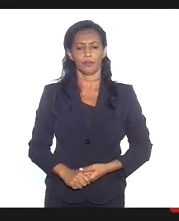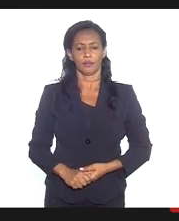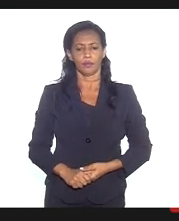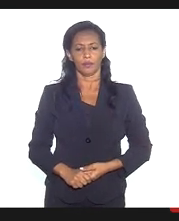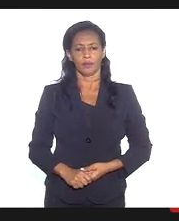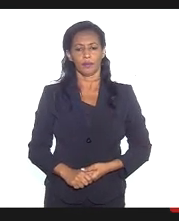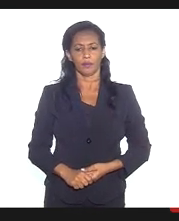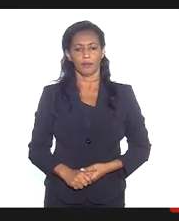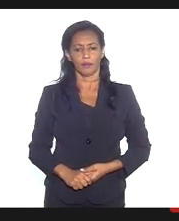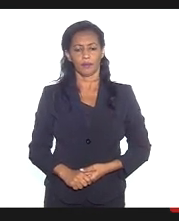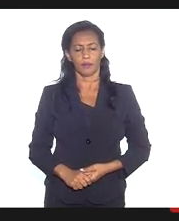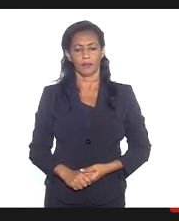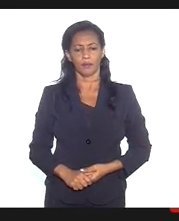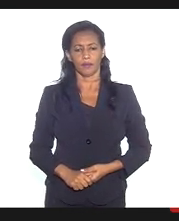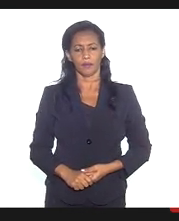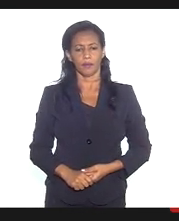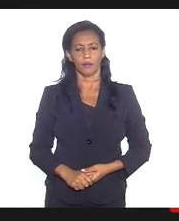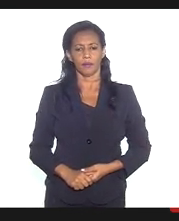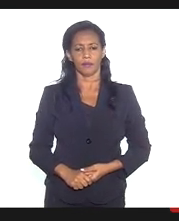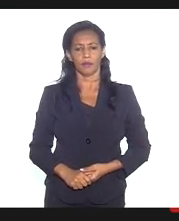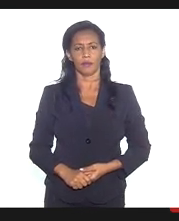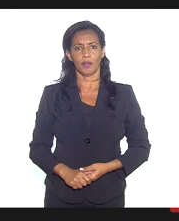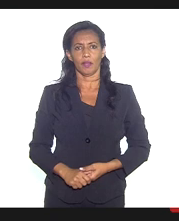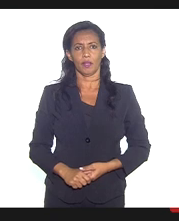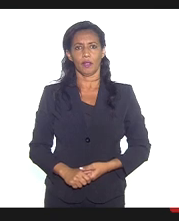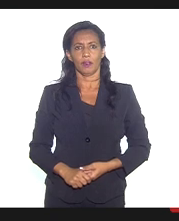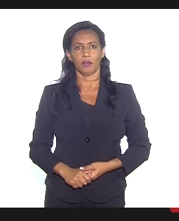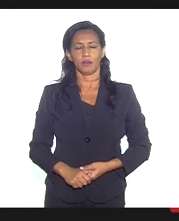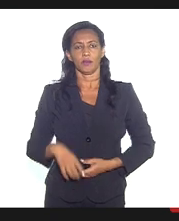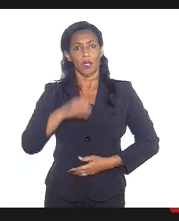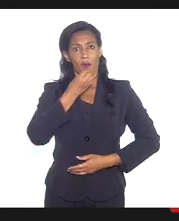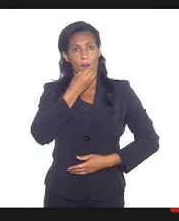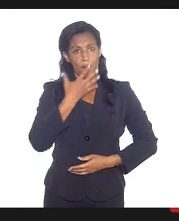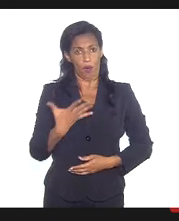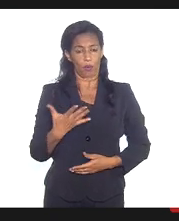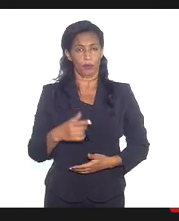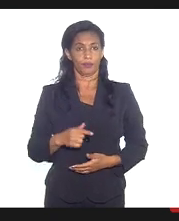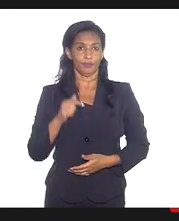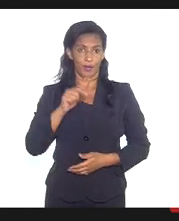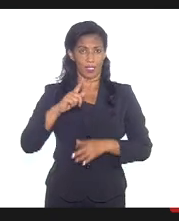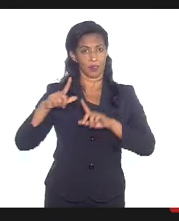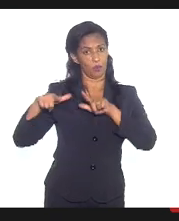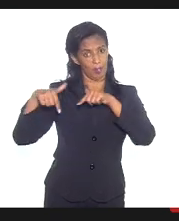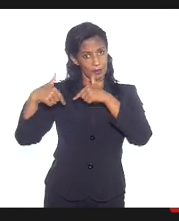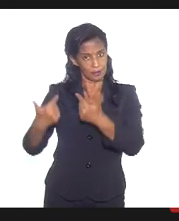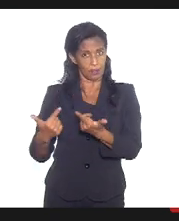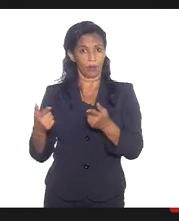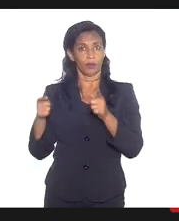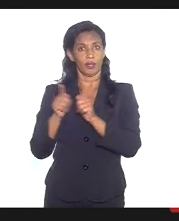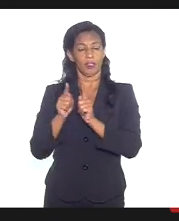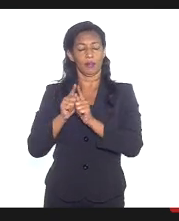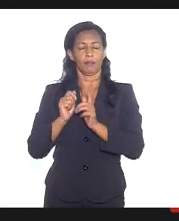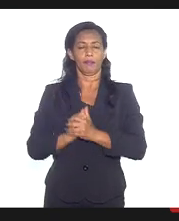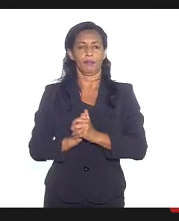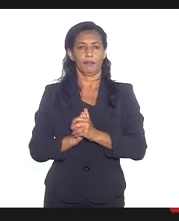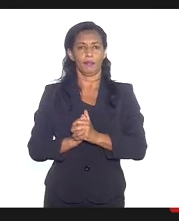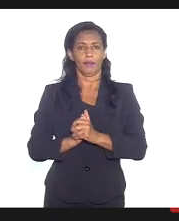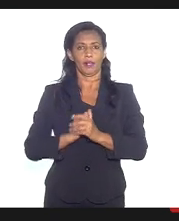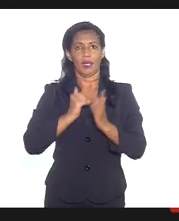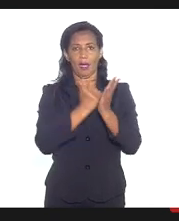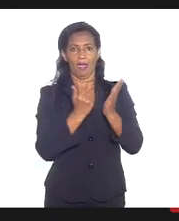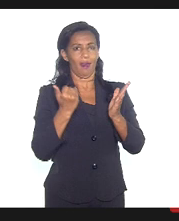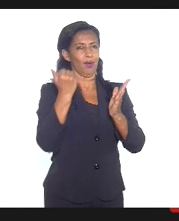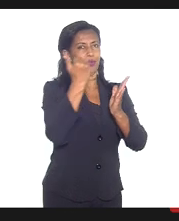Bom, aqui também é uma ação que a gente já está tomando aqui dentro da Cefaz, que é alterar as